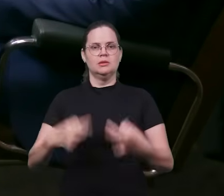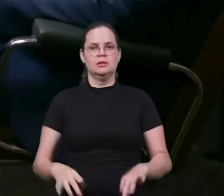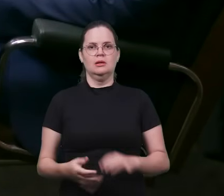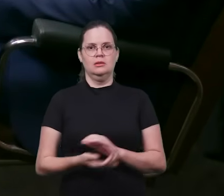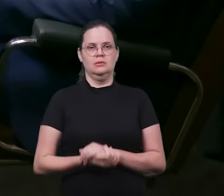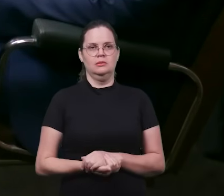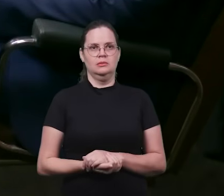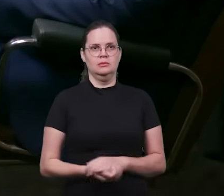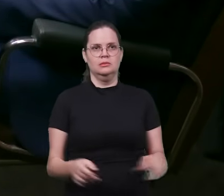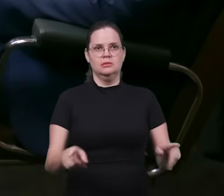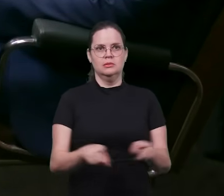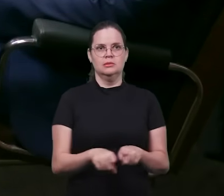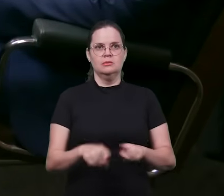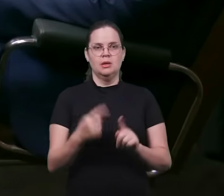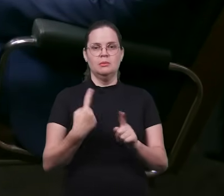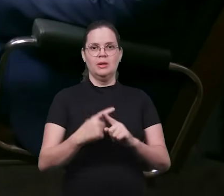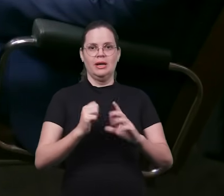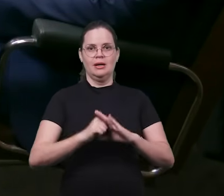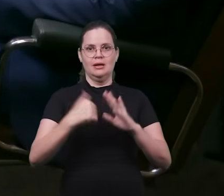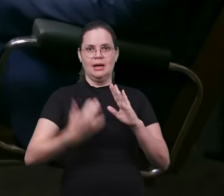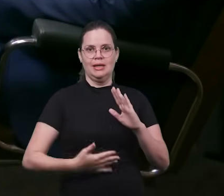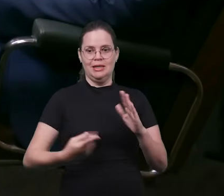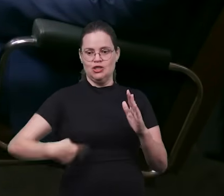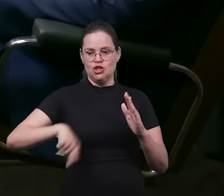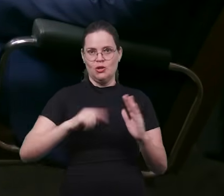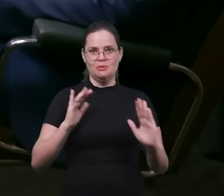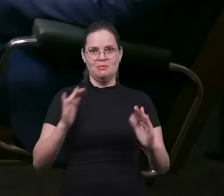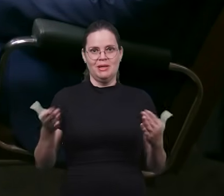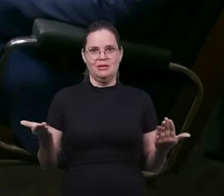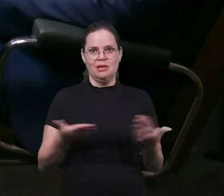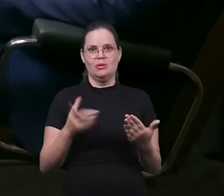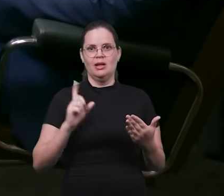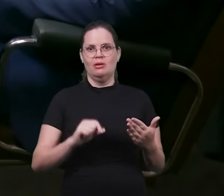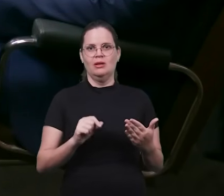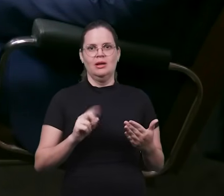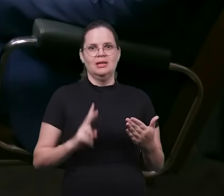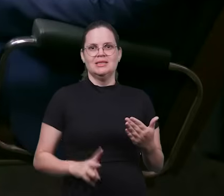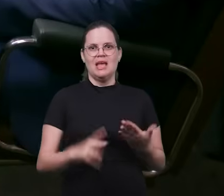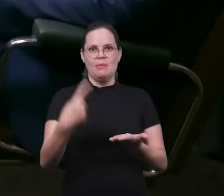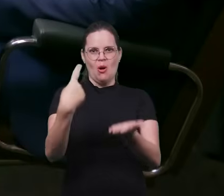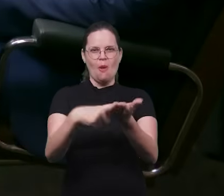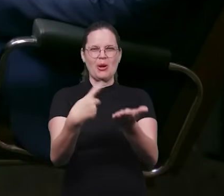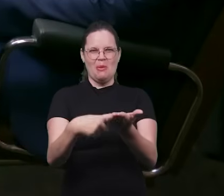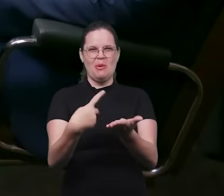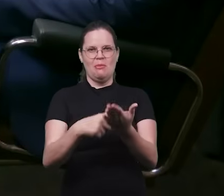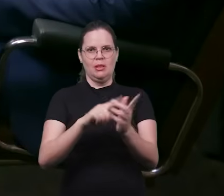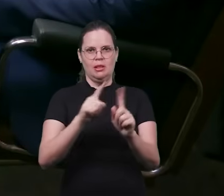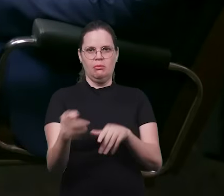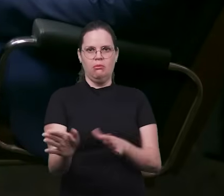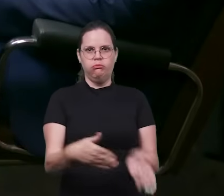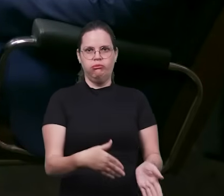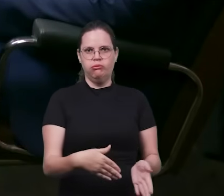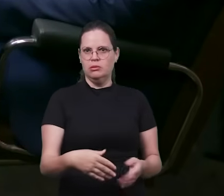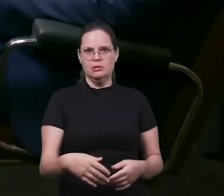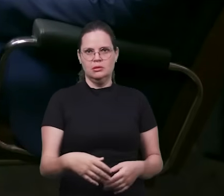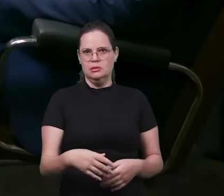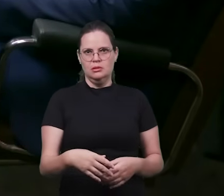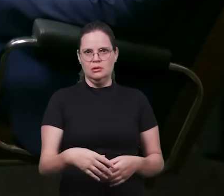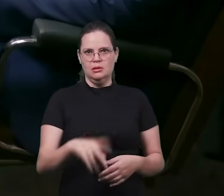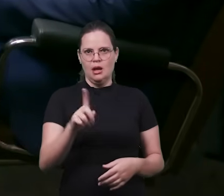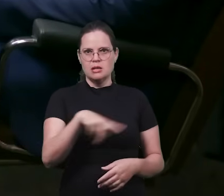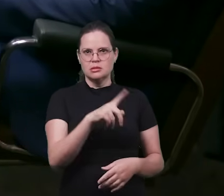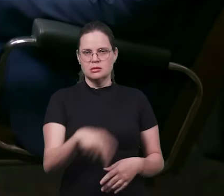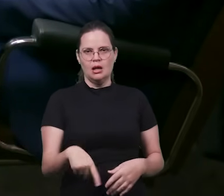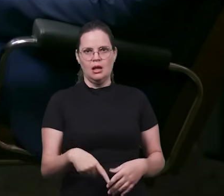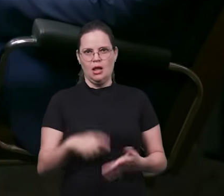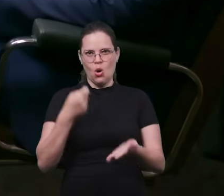porque, né, pastor Fernando, uma das características do homem desse tempo é infiéis nos contratos, né? Ou seja, não cumpre com aquilo que faz os